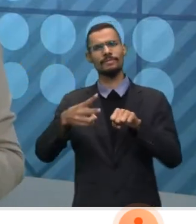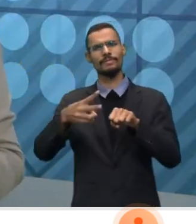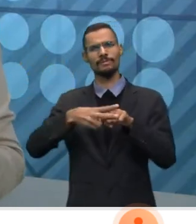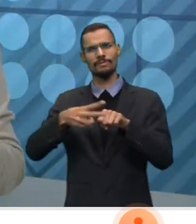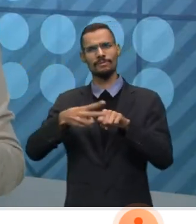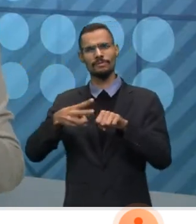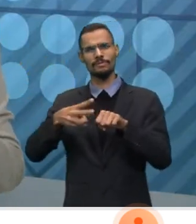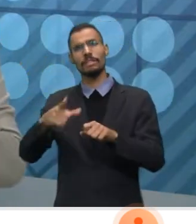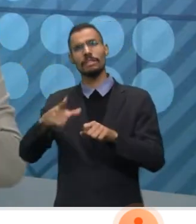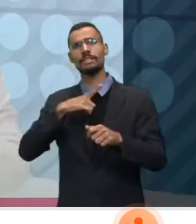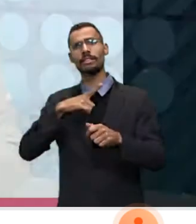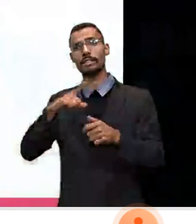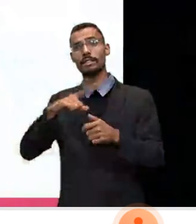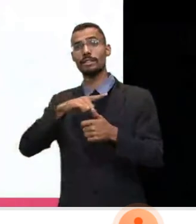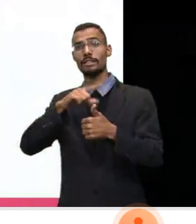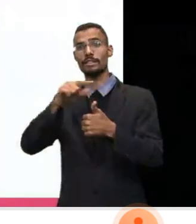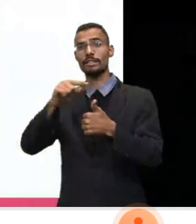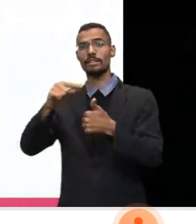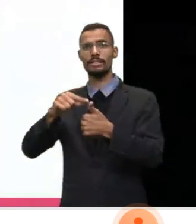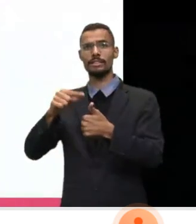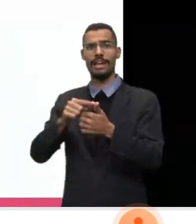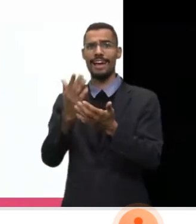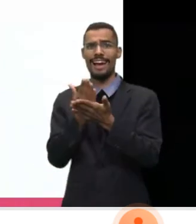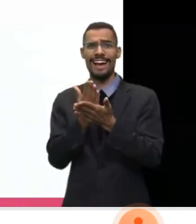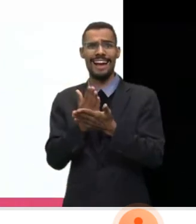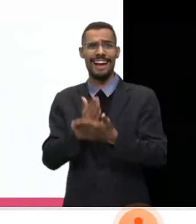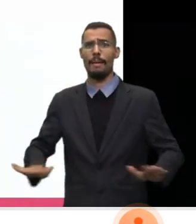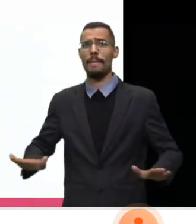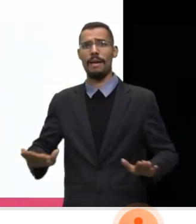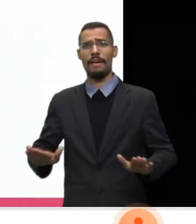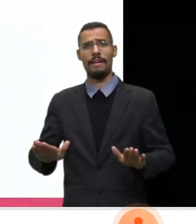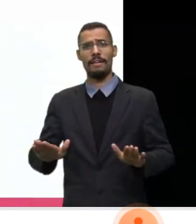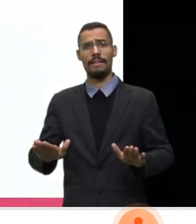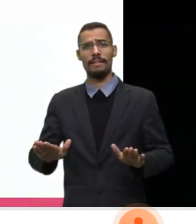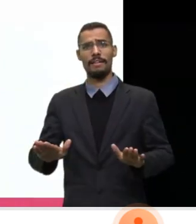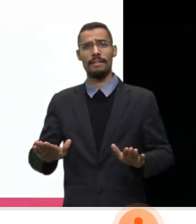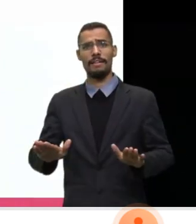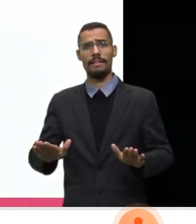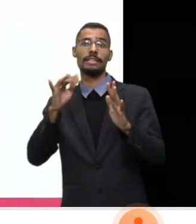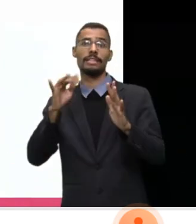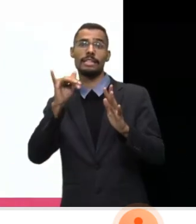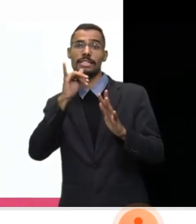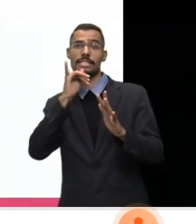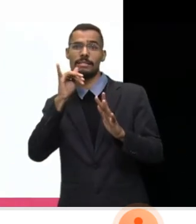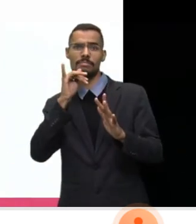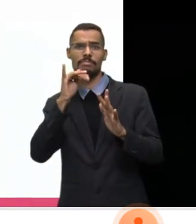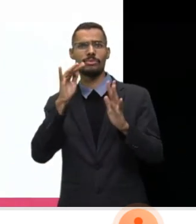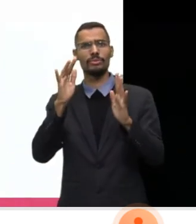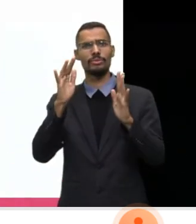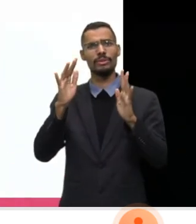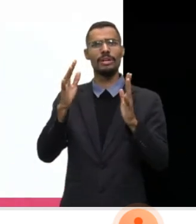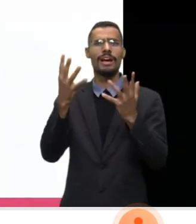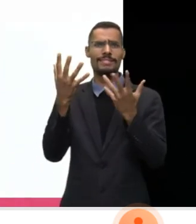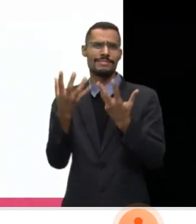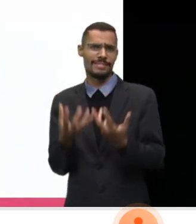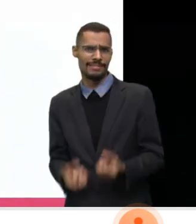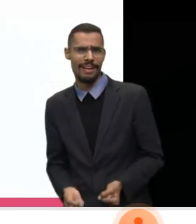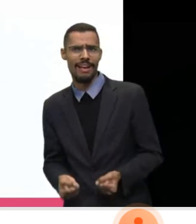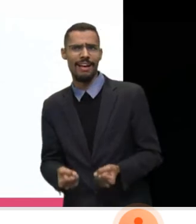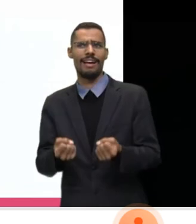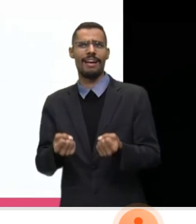aspecto, nós temos lá o acabar, tá? E o assumir, no sentido de aceitar